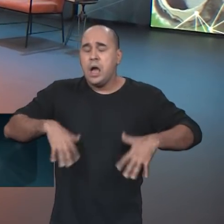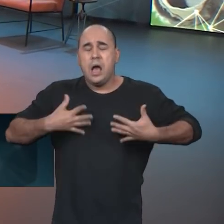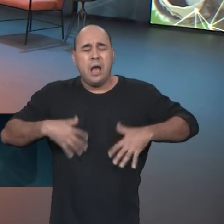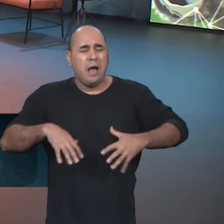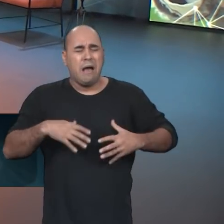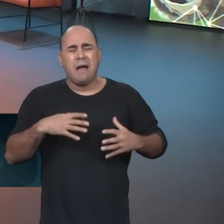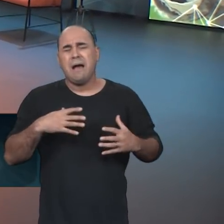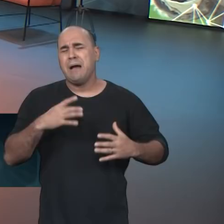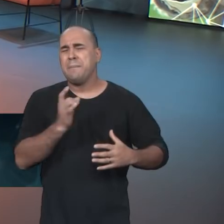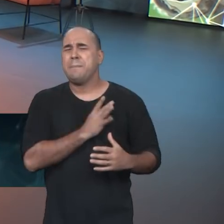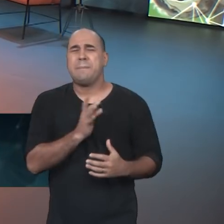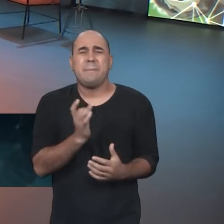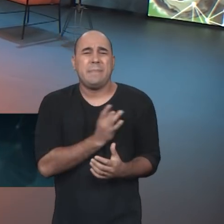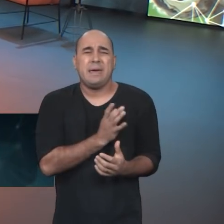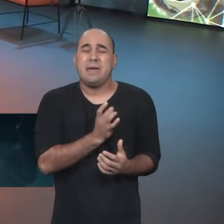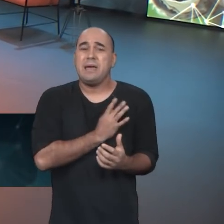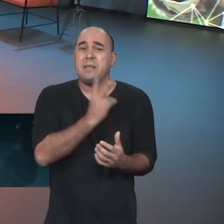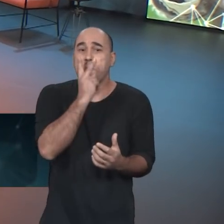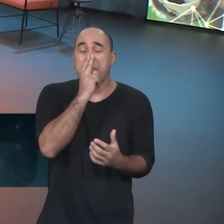nos tragar,